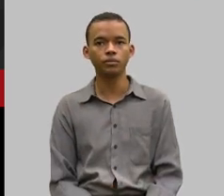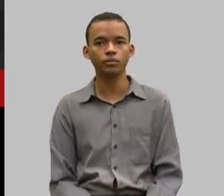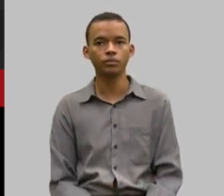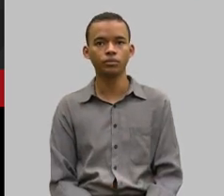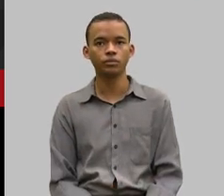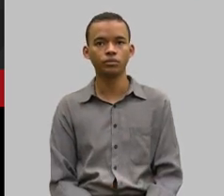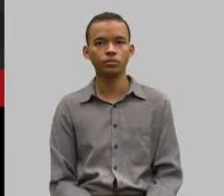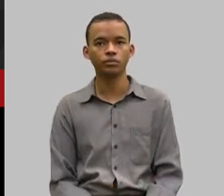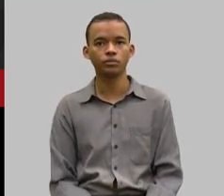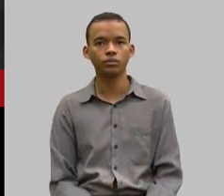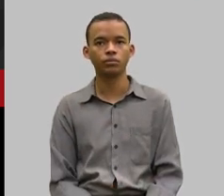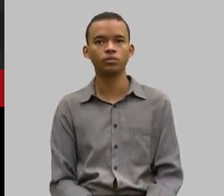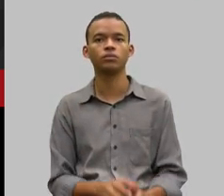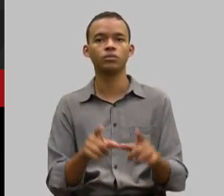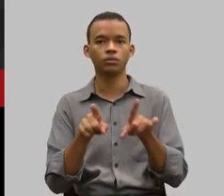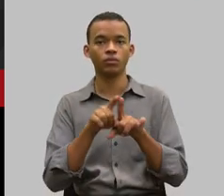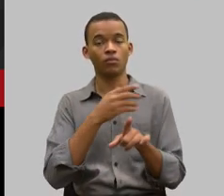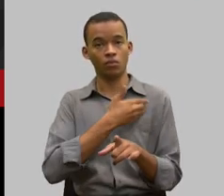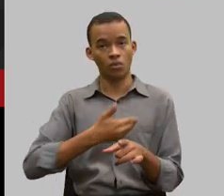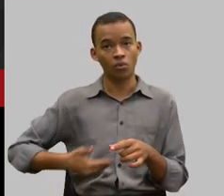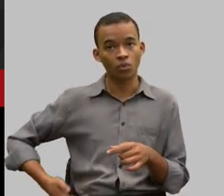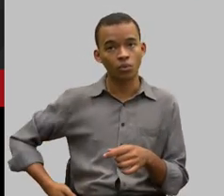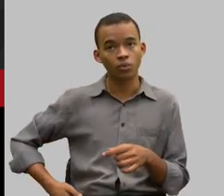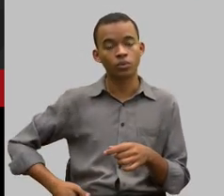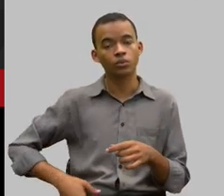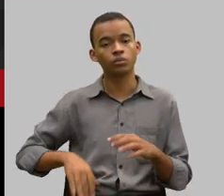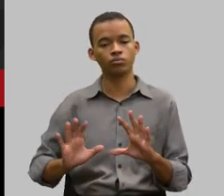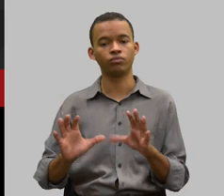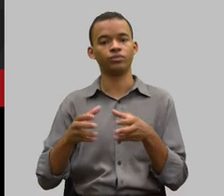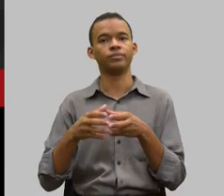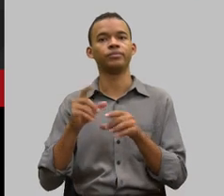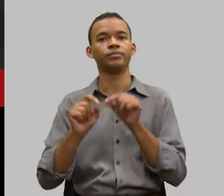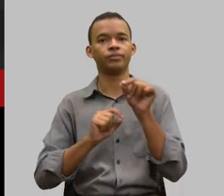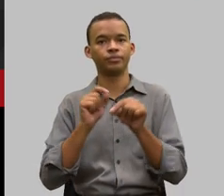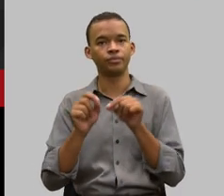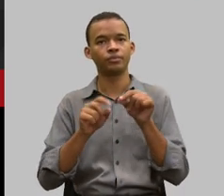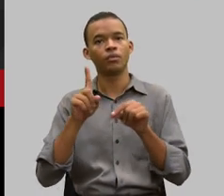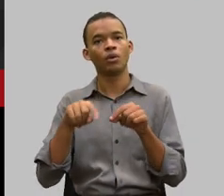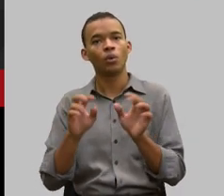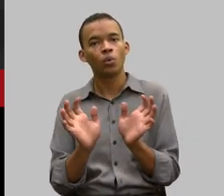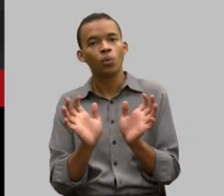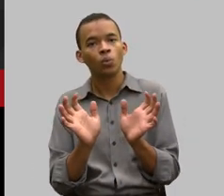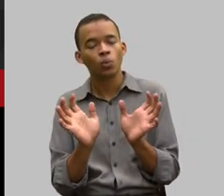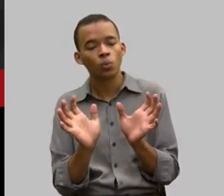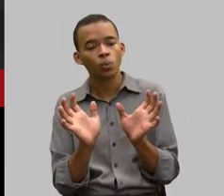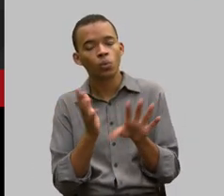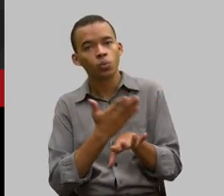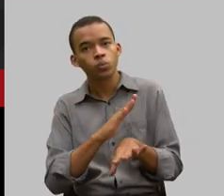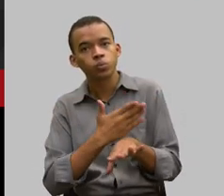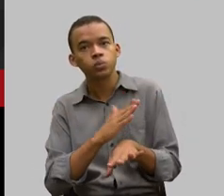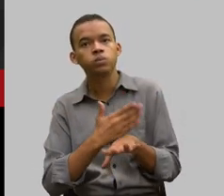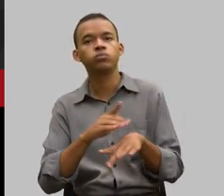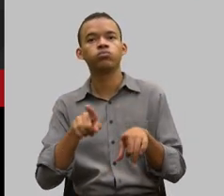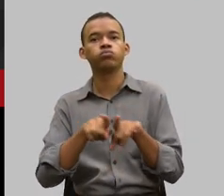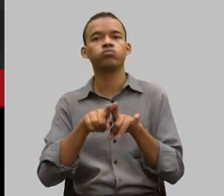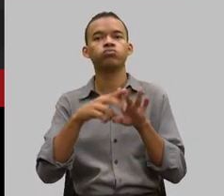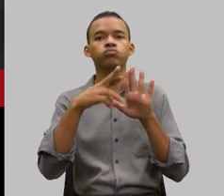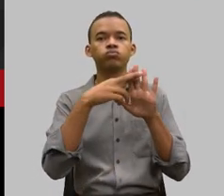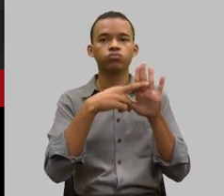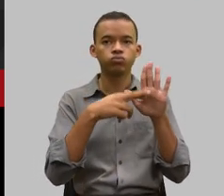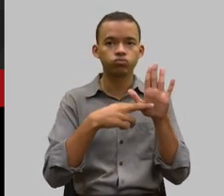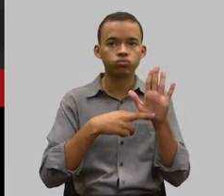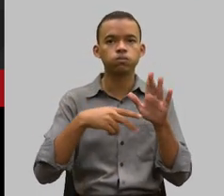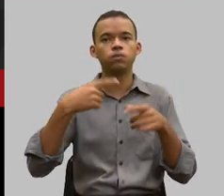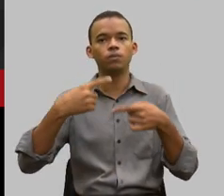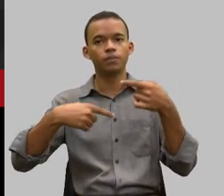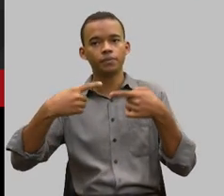corporativa né é o conjunto de práticas normas e políticas que regula a tomada de decisões dentro da Mc para garantir essa transparência responsabilidade